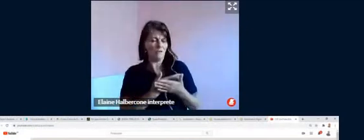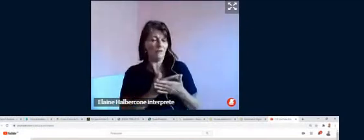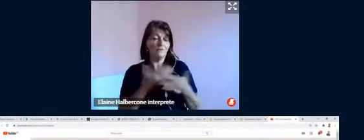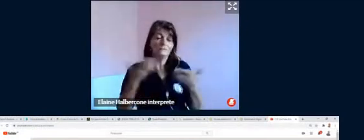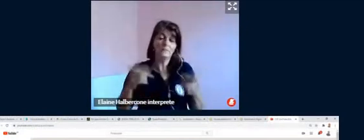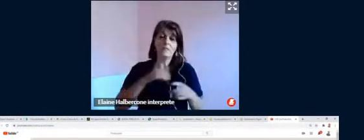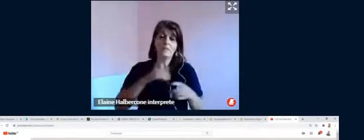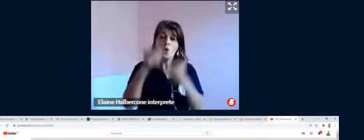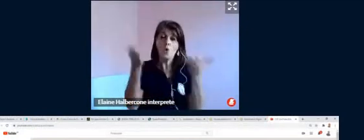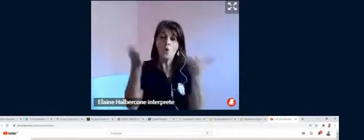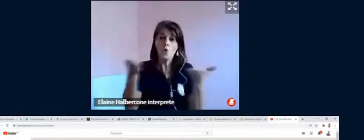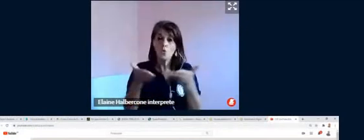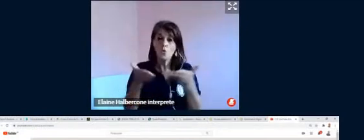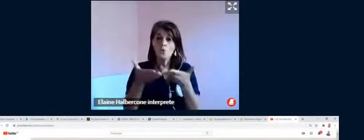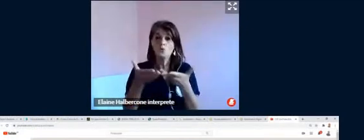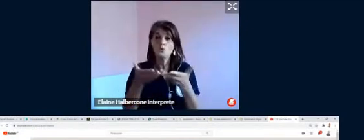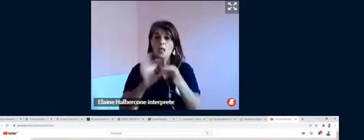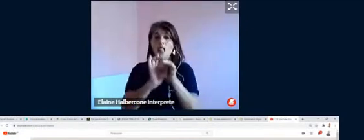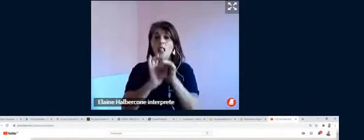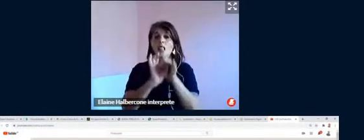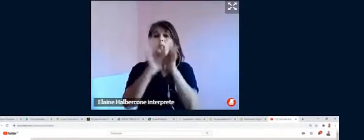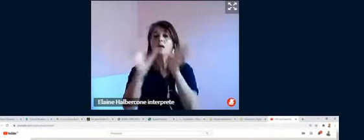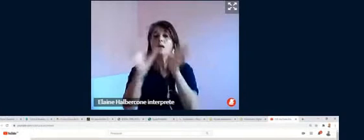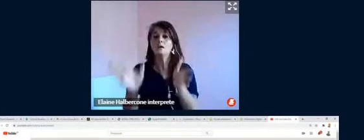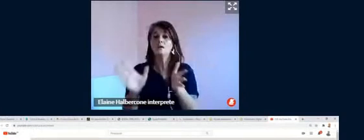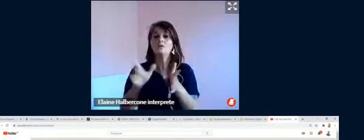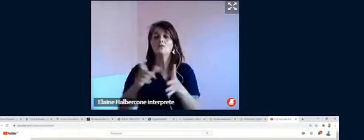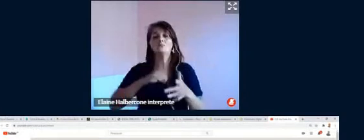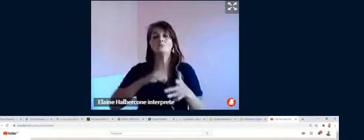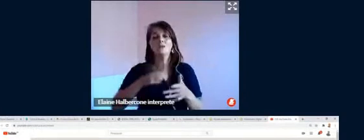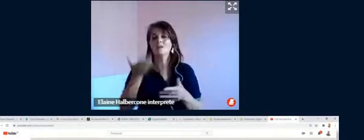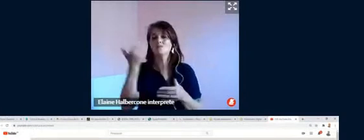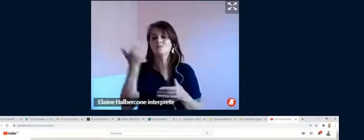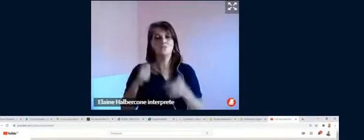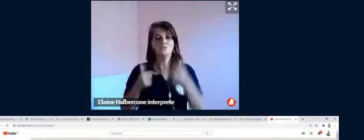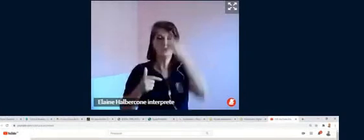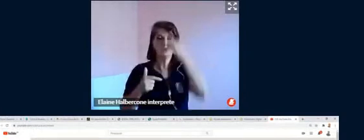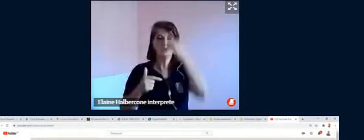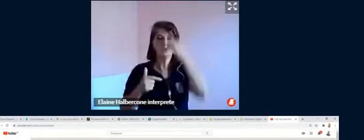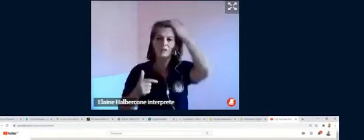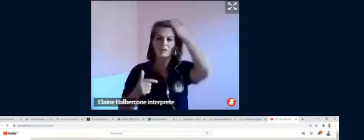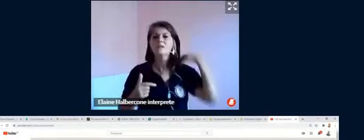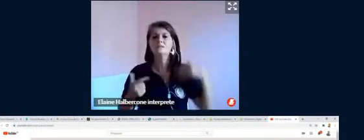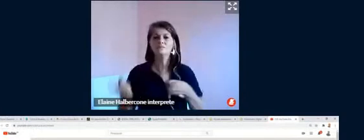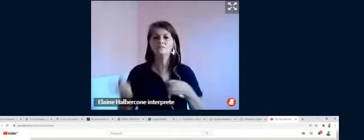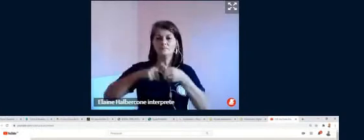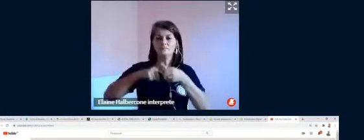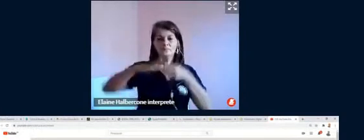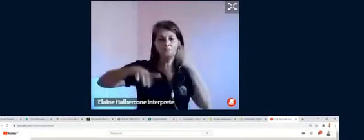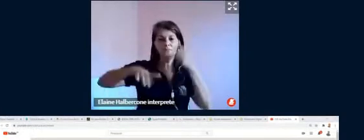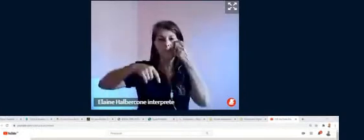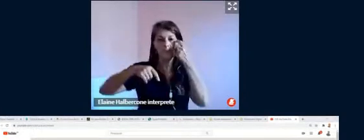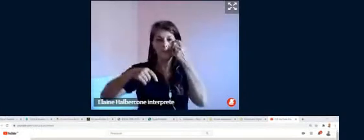Você tem hoje algo à disposição, algo que eu não tinha. Vou só testar aqui a minha volta para